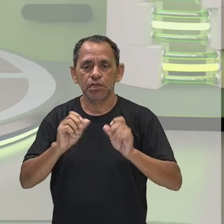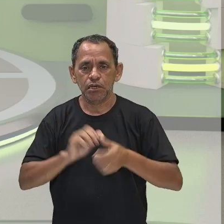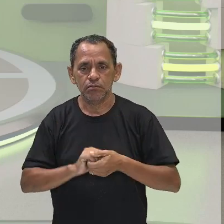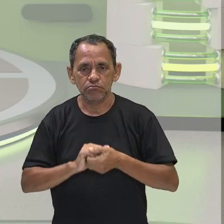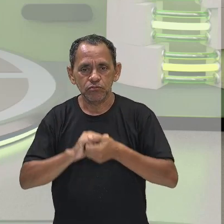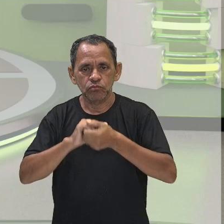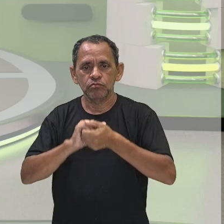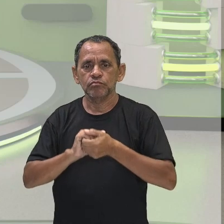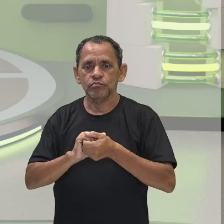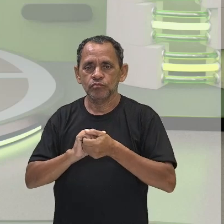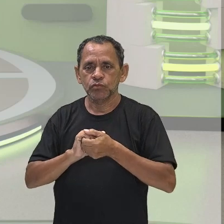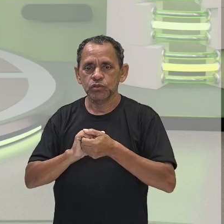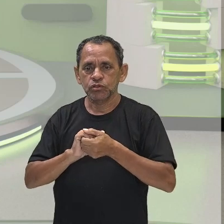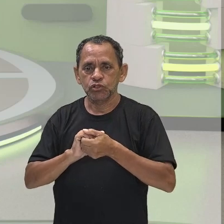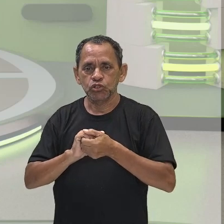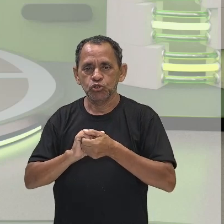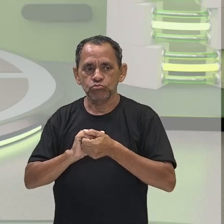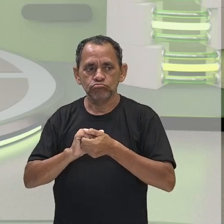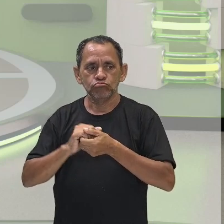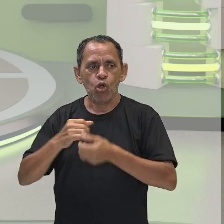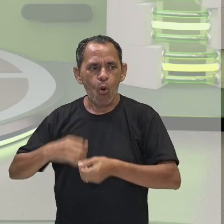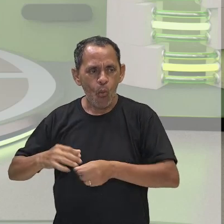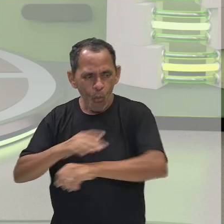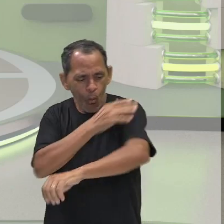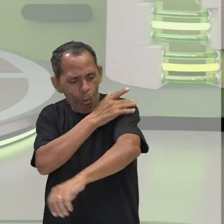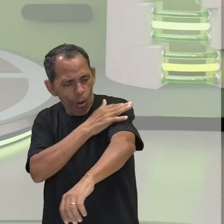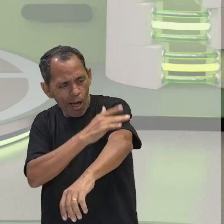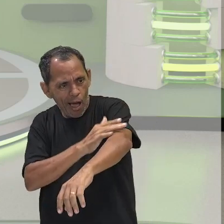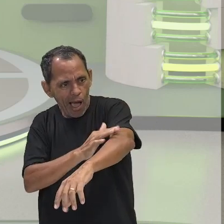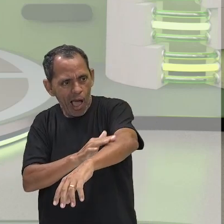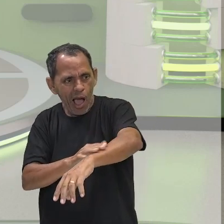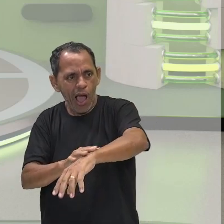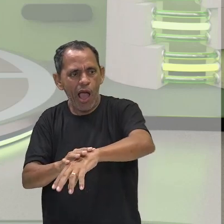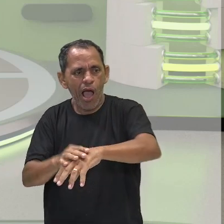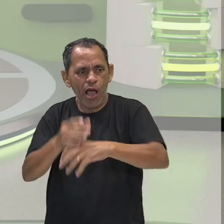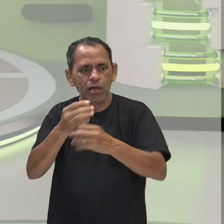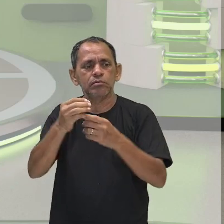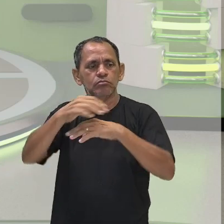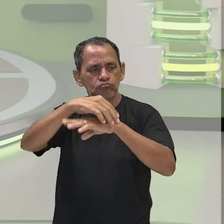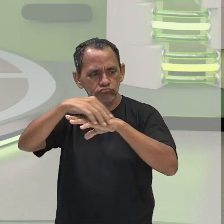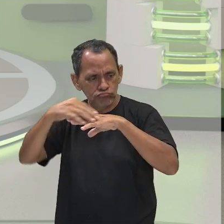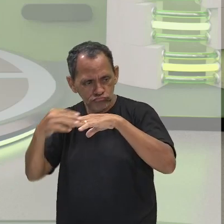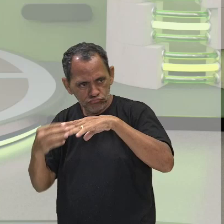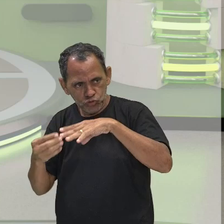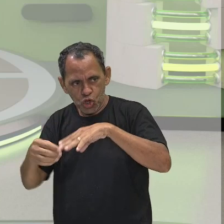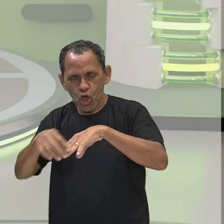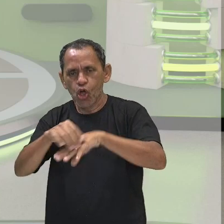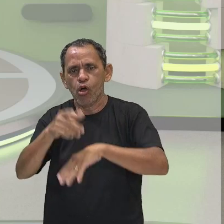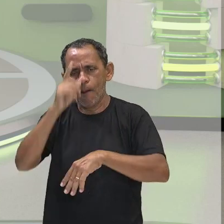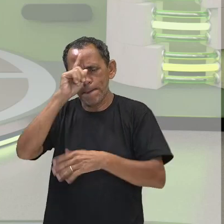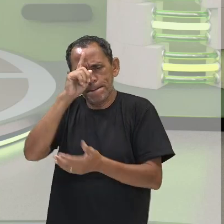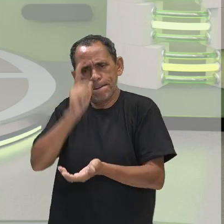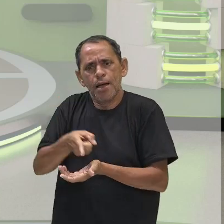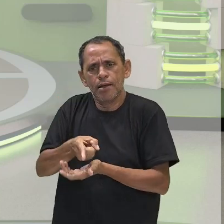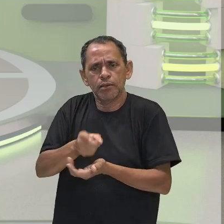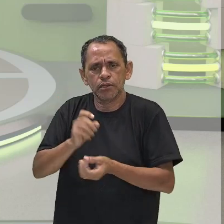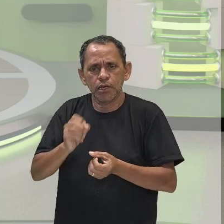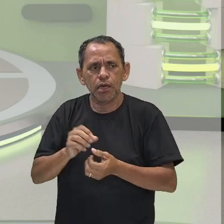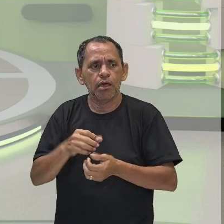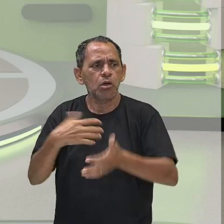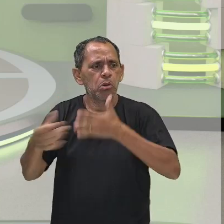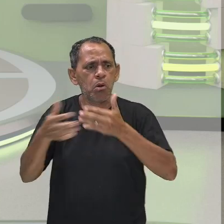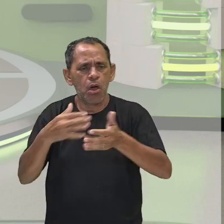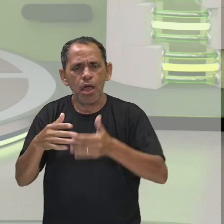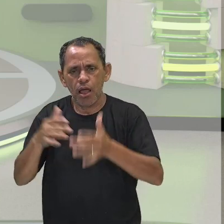transmitir o impulso nervoso até a medula espinal e a medula espinal já vai dar o comando independente do cérebro, porque o arco